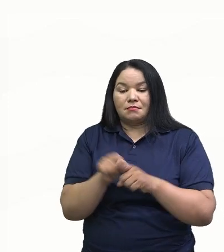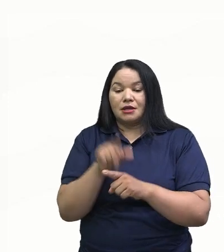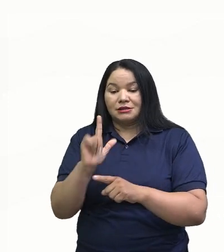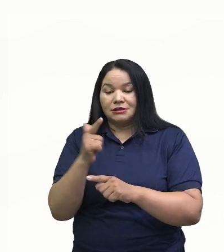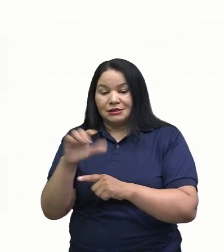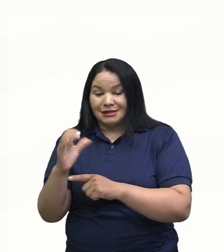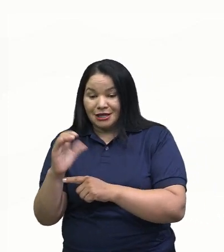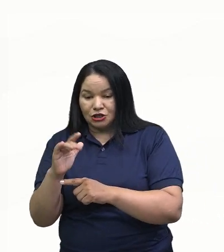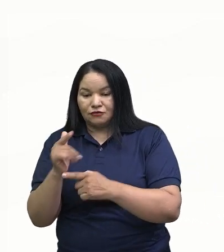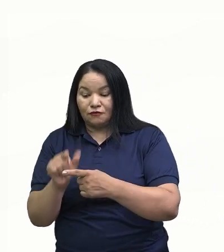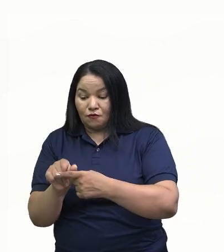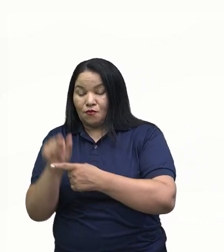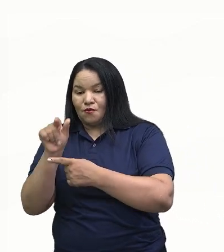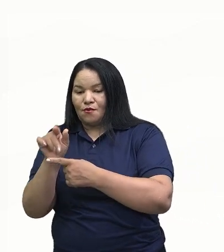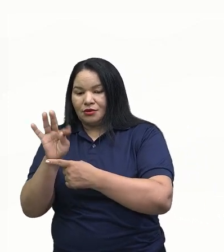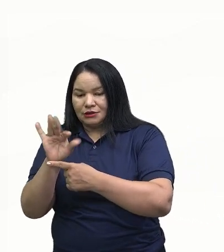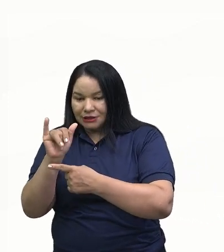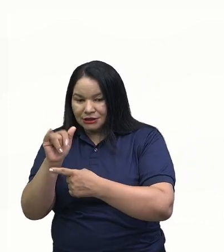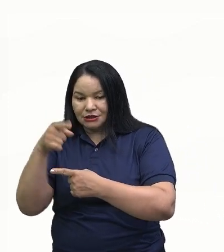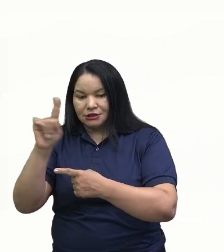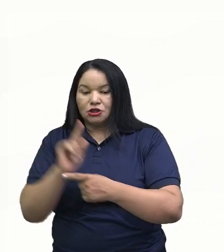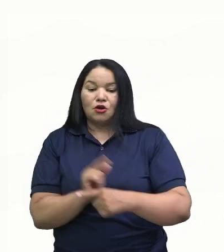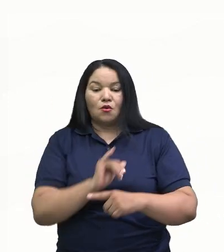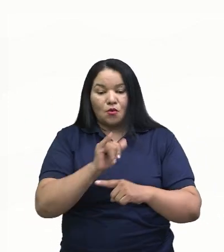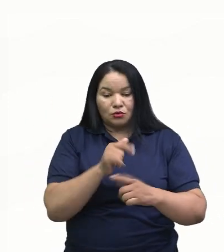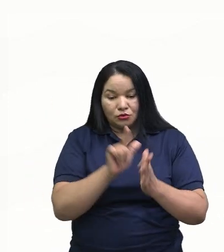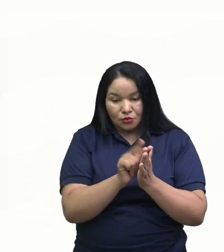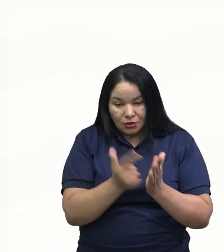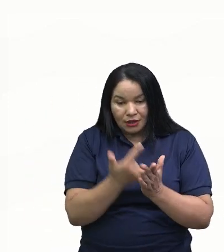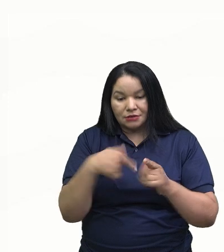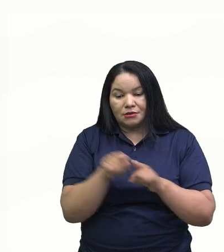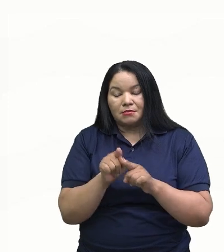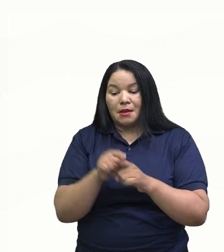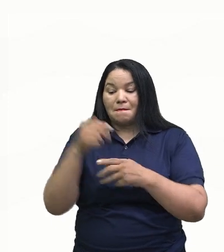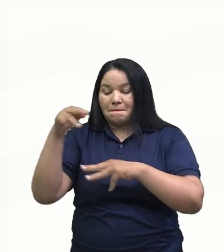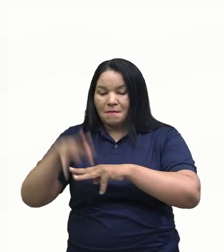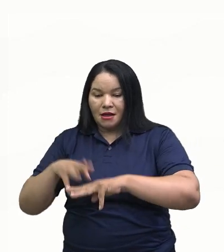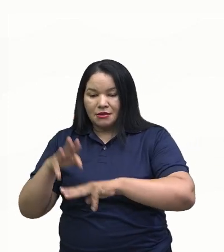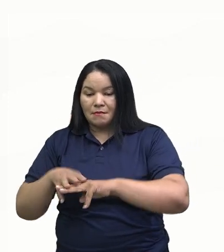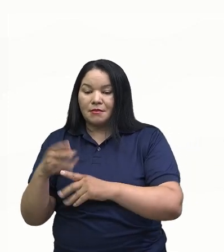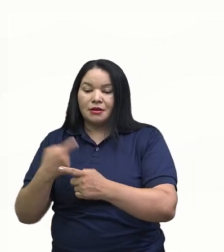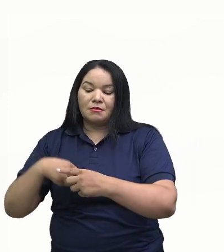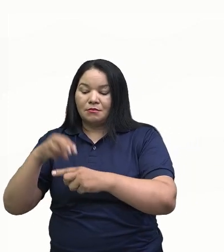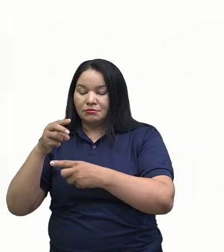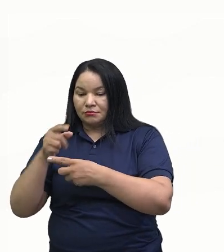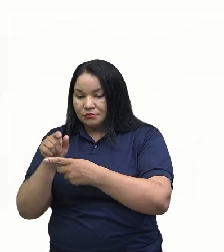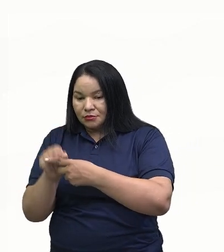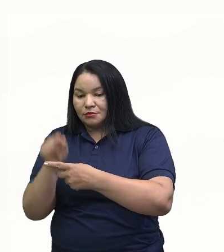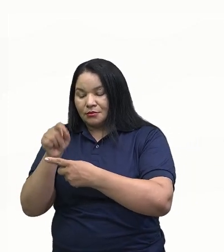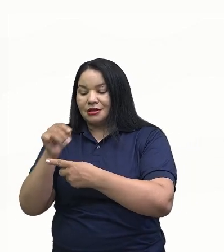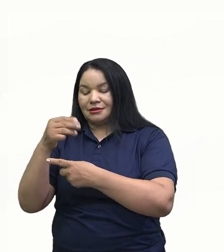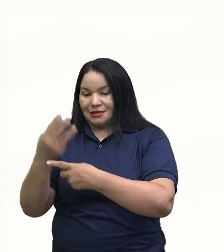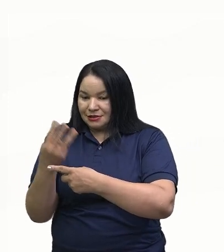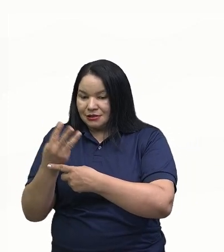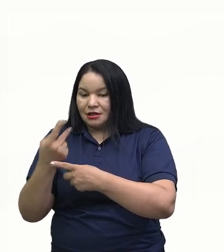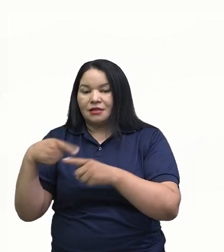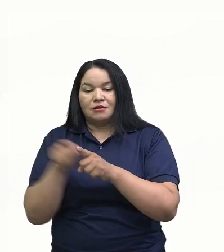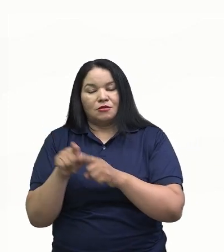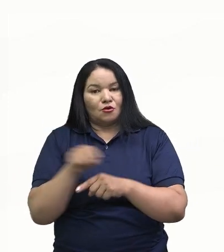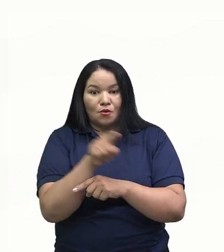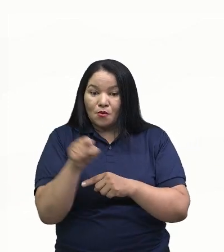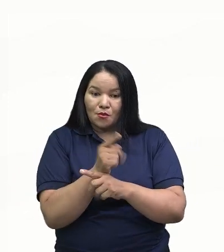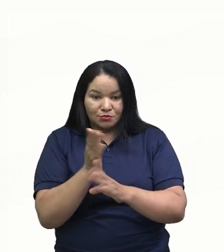jornalístico, matemática, né? Então, é uma beleza aqui as proparoxítonas, né? A gente já